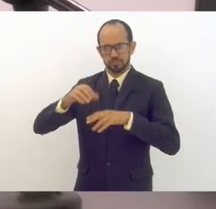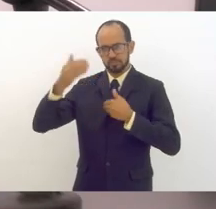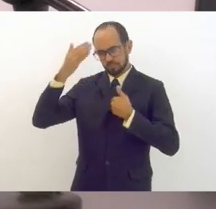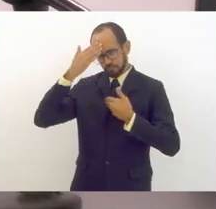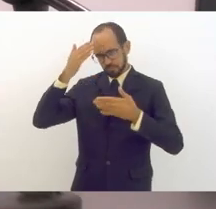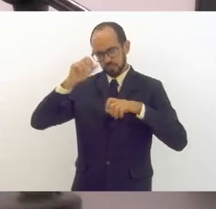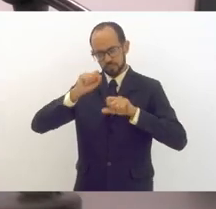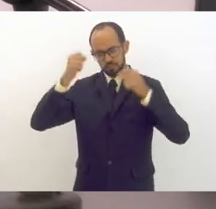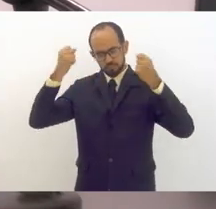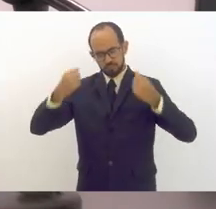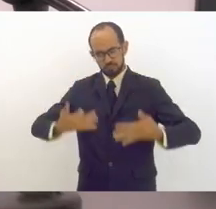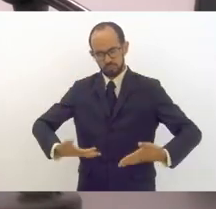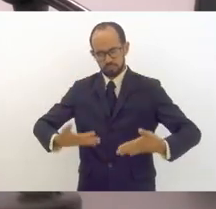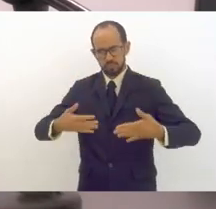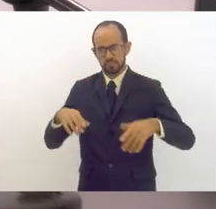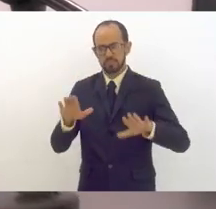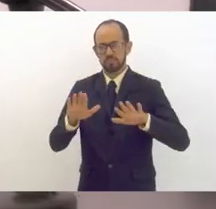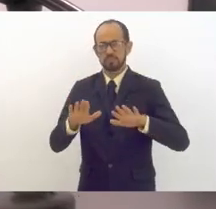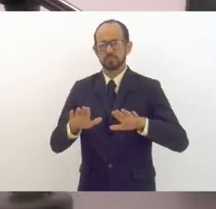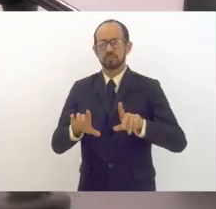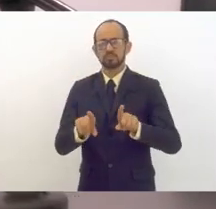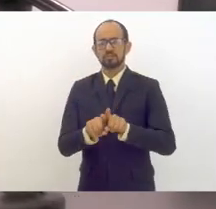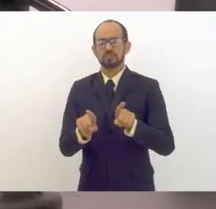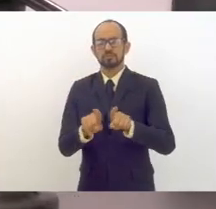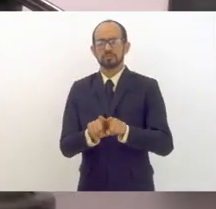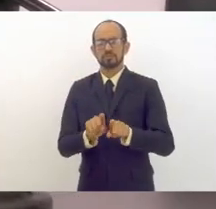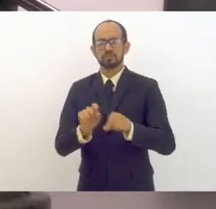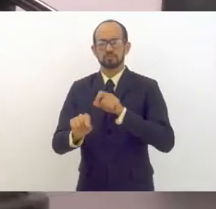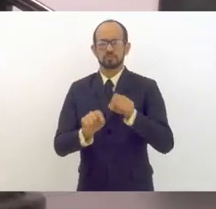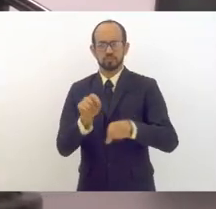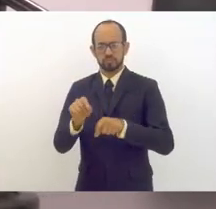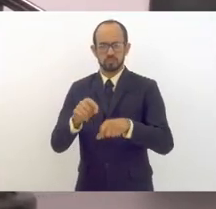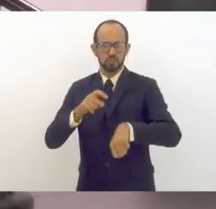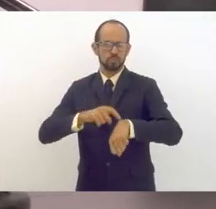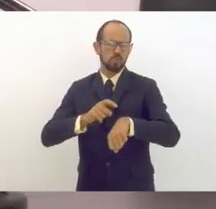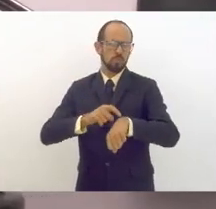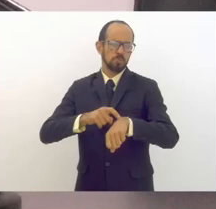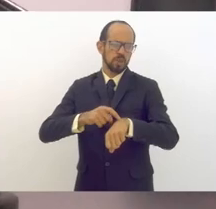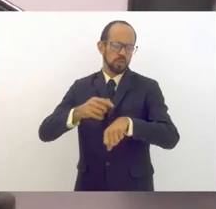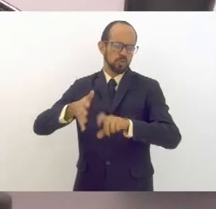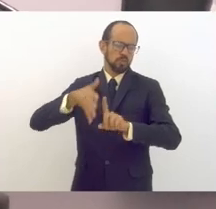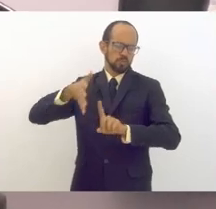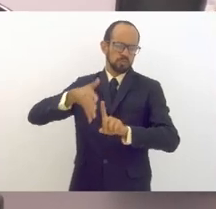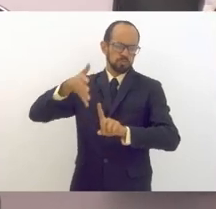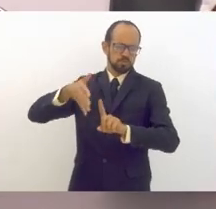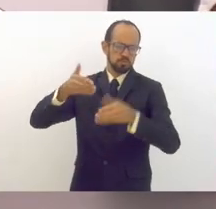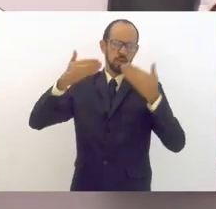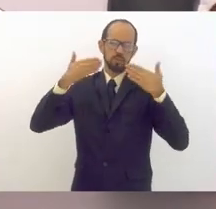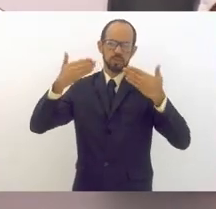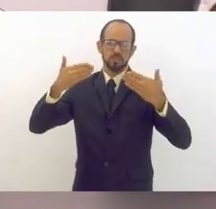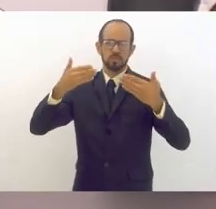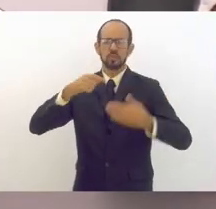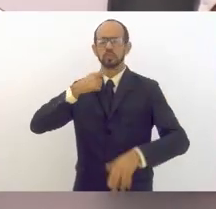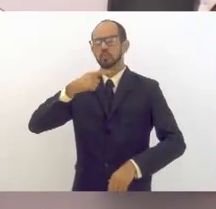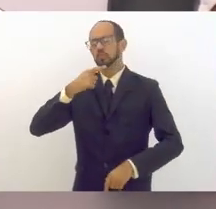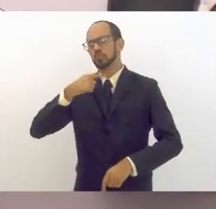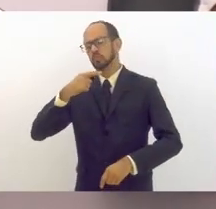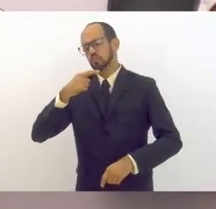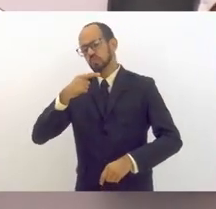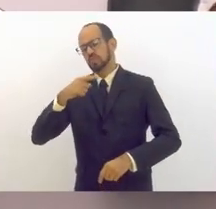pelos esclarecimentos. Durante a fala da SEDUC e a apresentação, algumas dúvidas